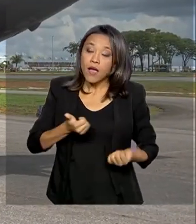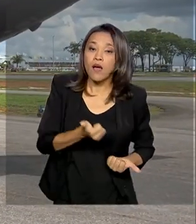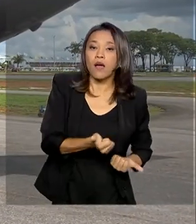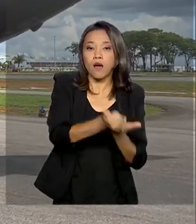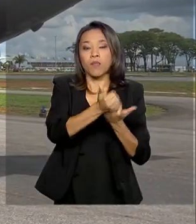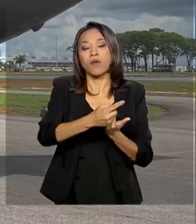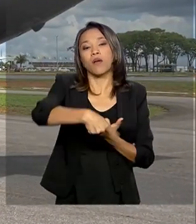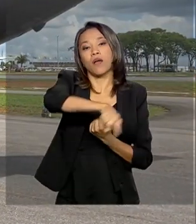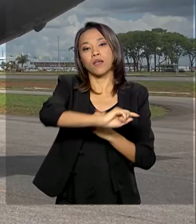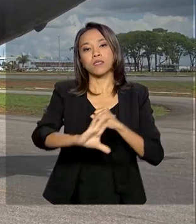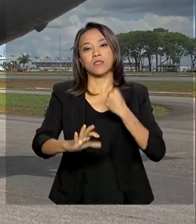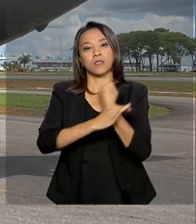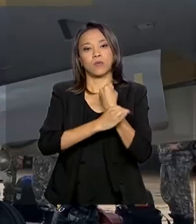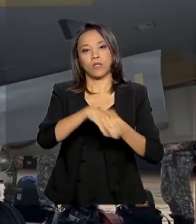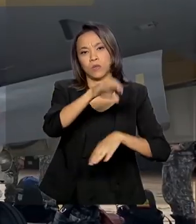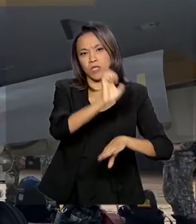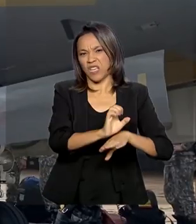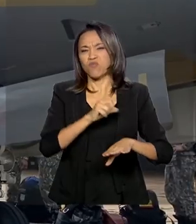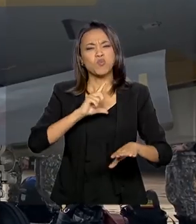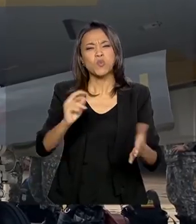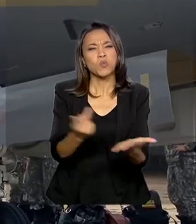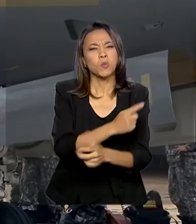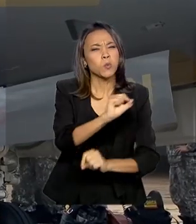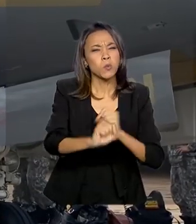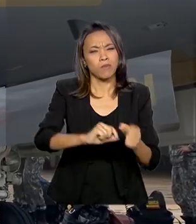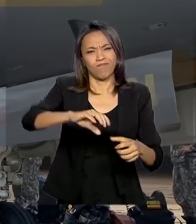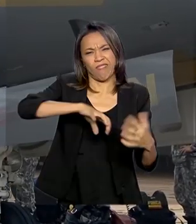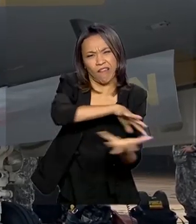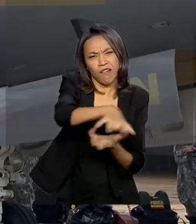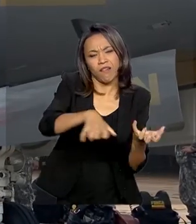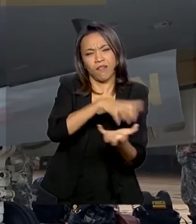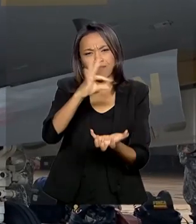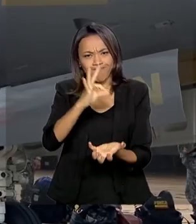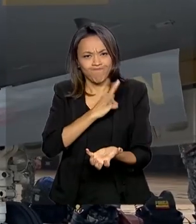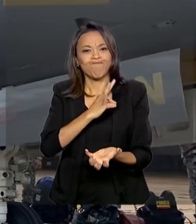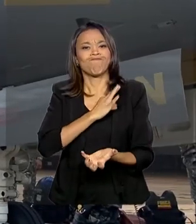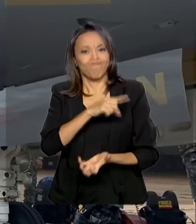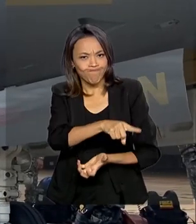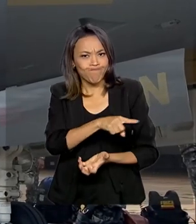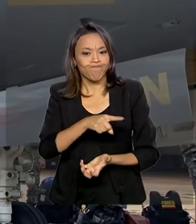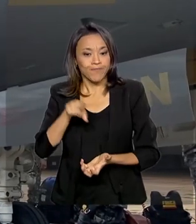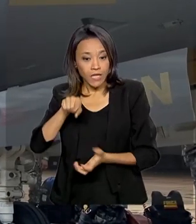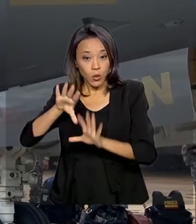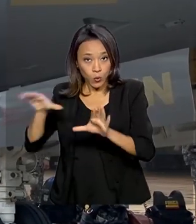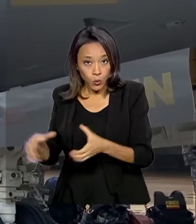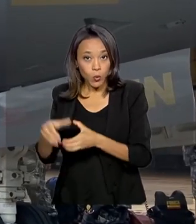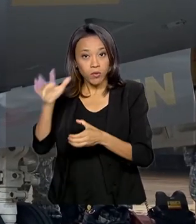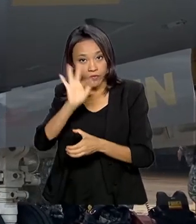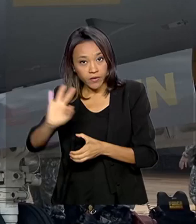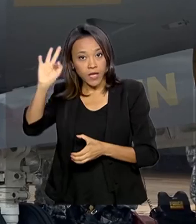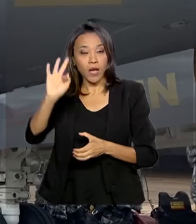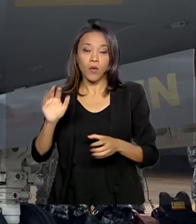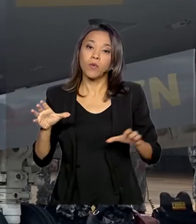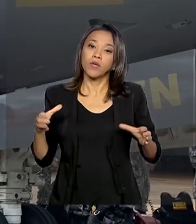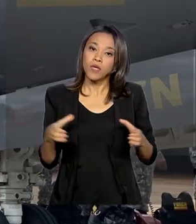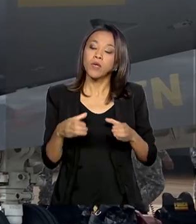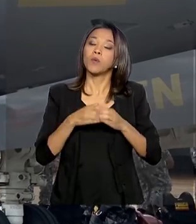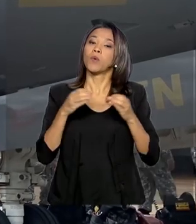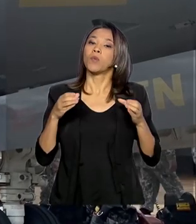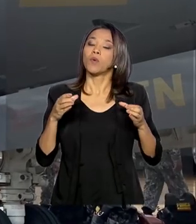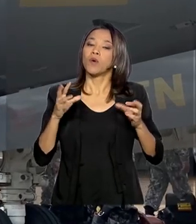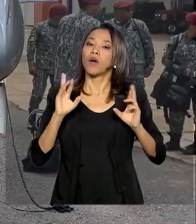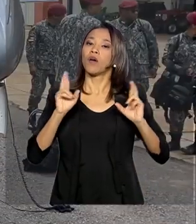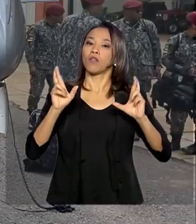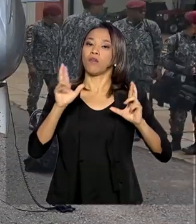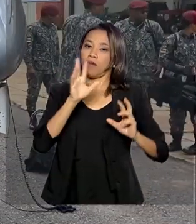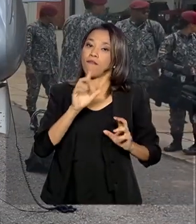segurança do Estado, que passa por uma greve de policiais militares. Integrantes da Polícia Federal e da Polícia Rodoviária Federal também vão